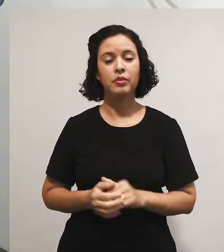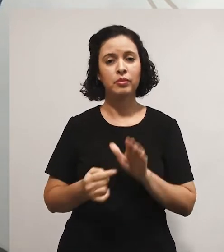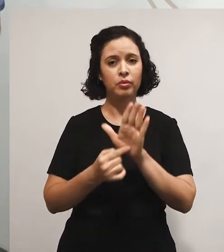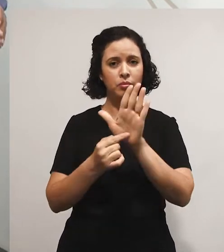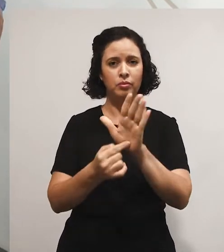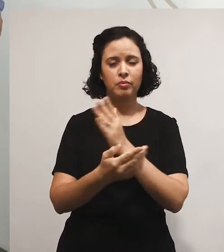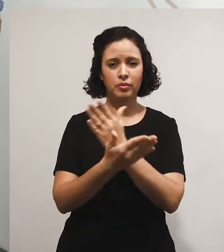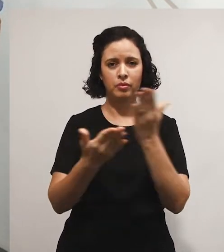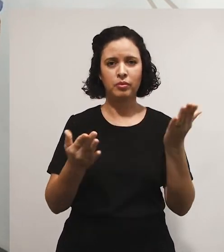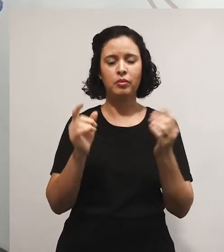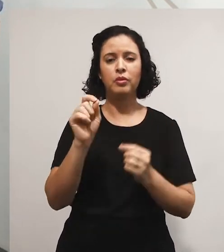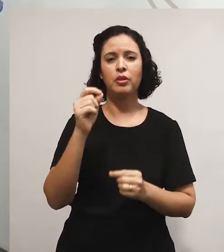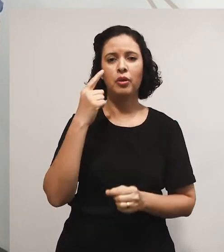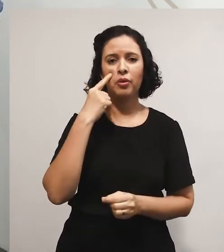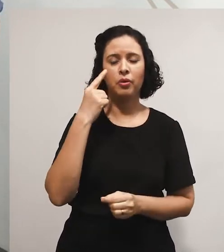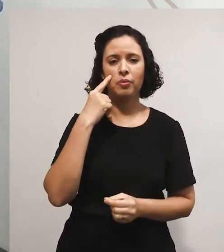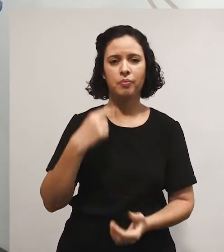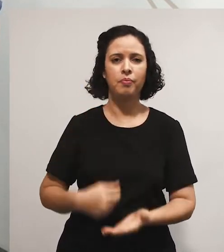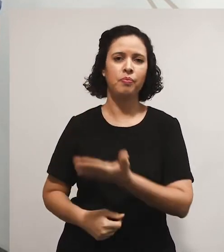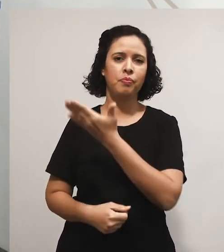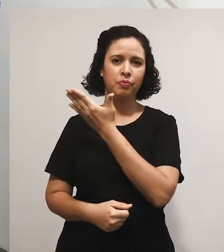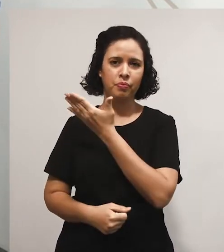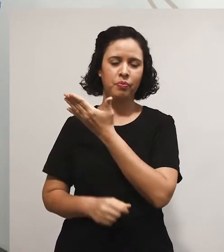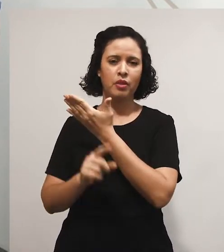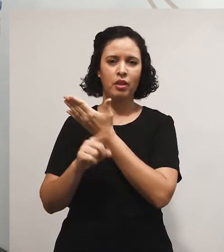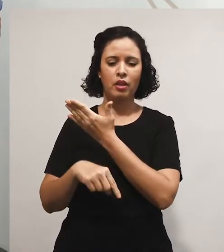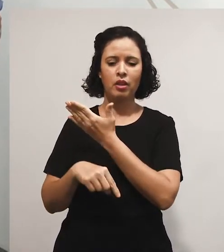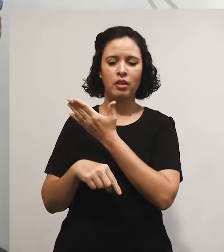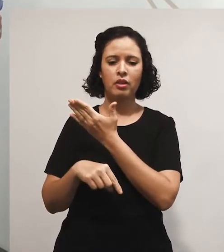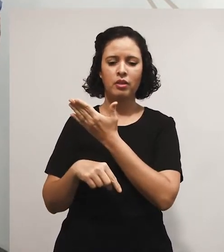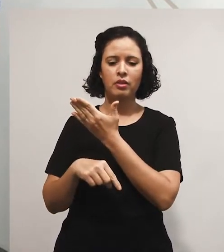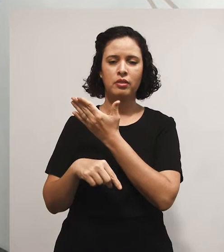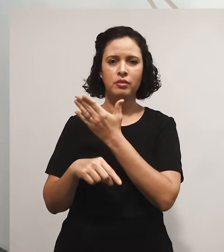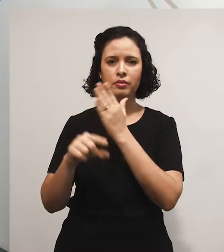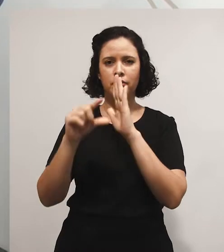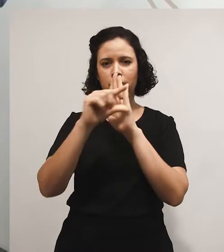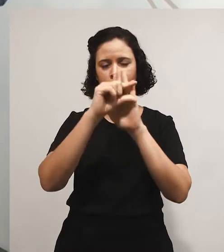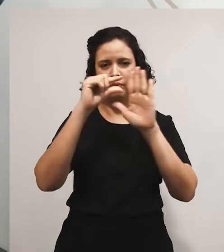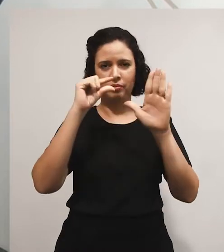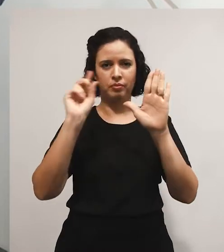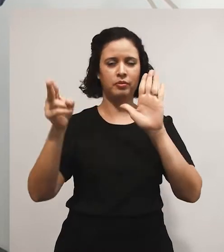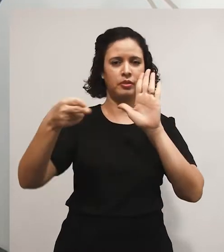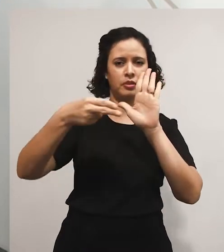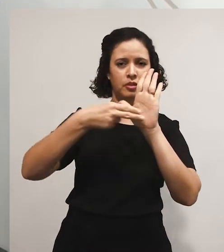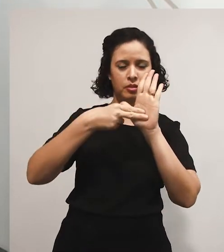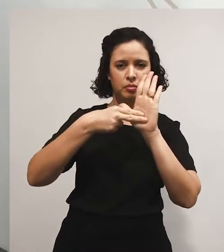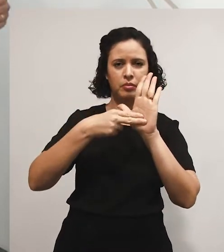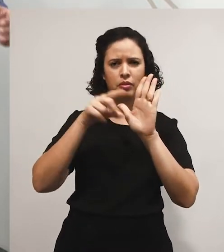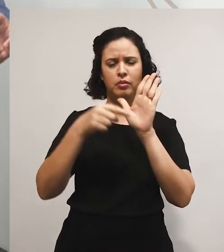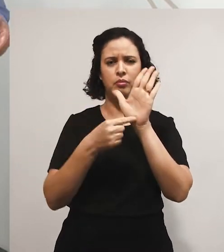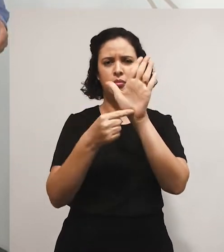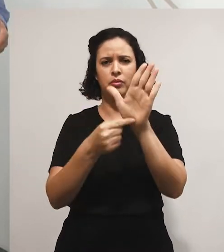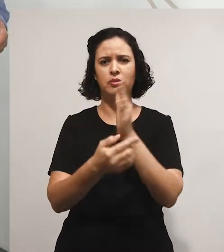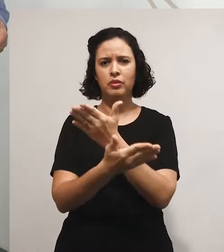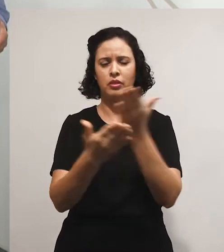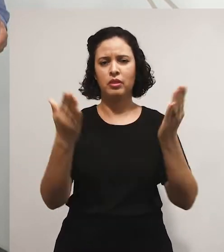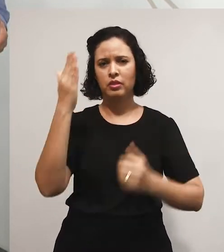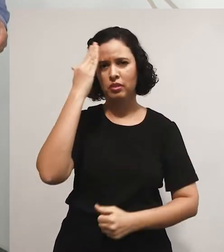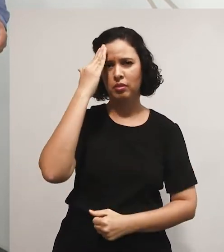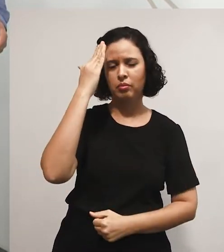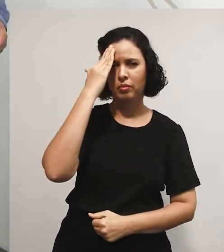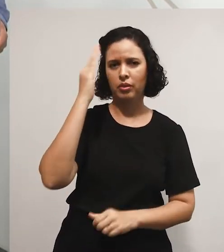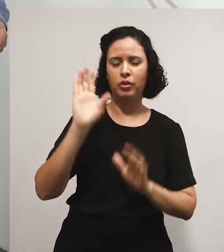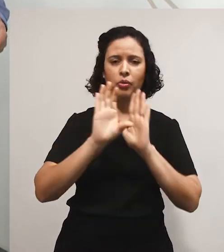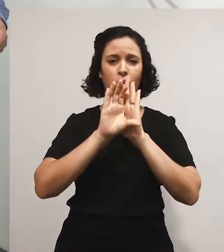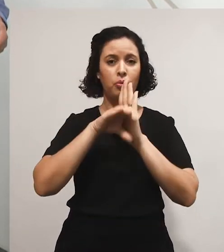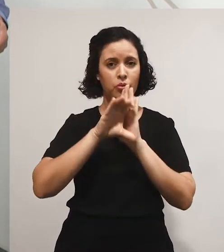vocês aqui a ementa da disciplina de um modo geral, para fazer a apresentação, para que vocês saibam o conteúdo que